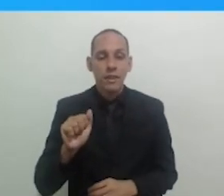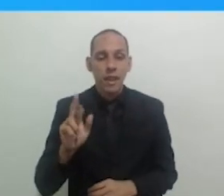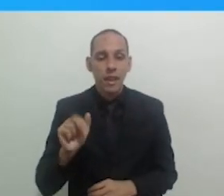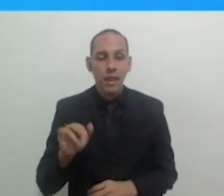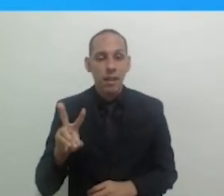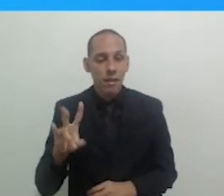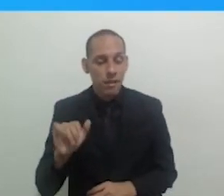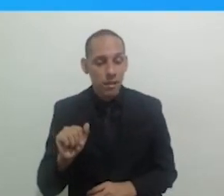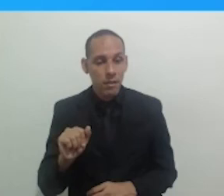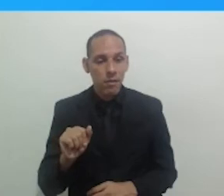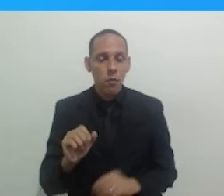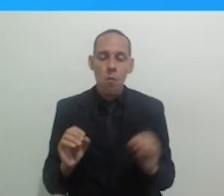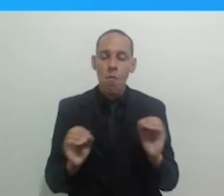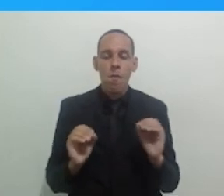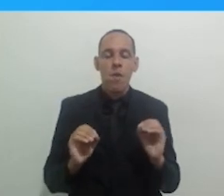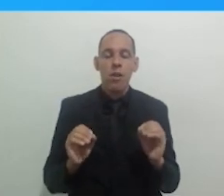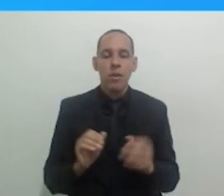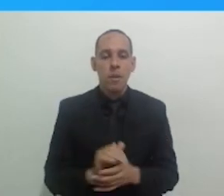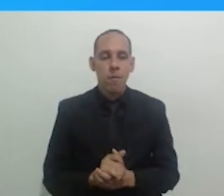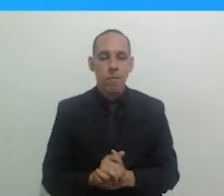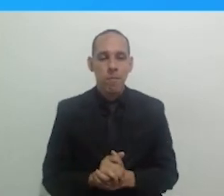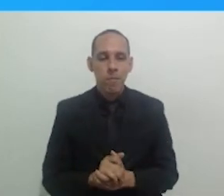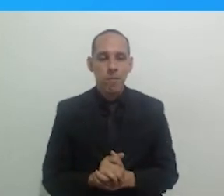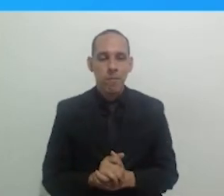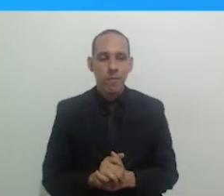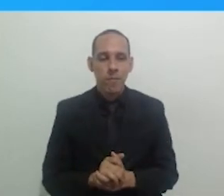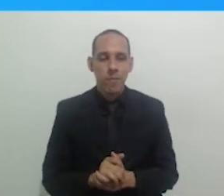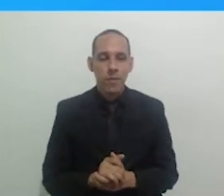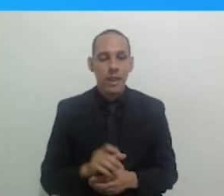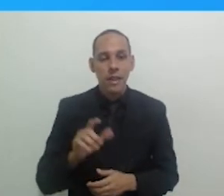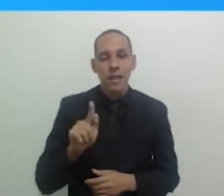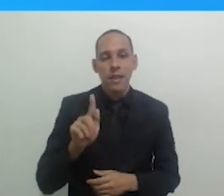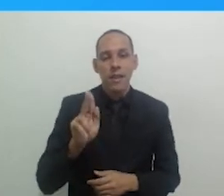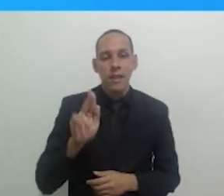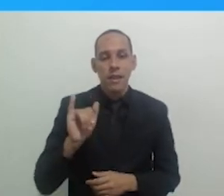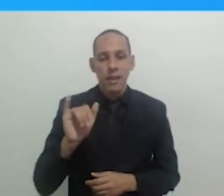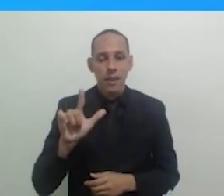Também não, senhor presidente. Desembargador Dilermando?